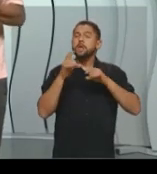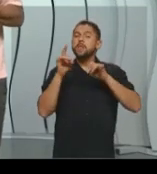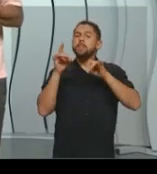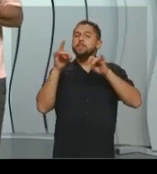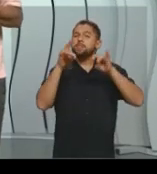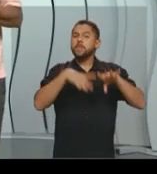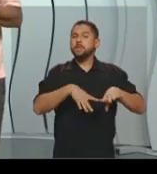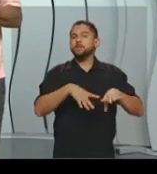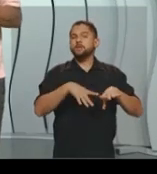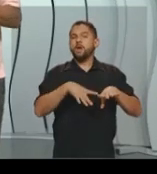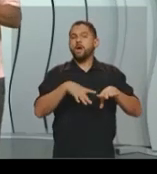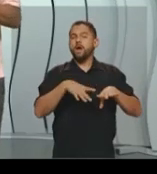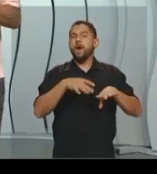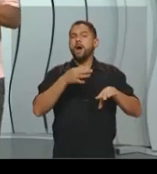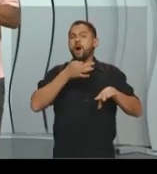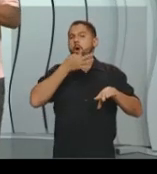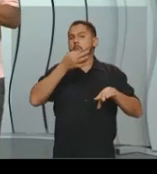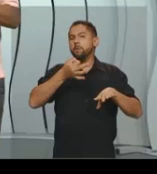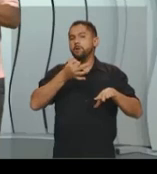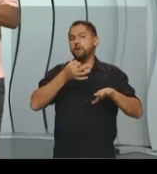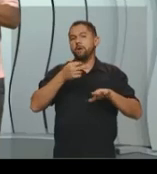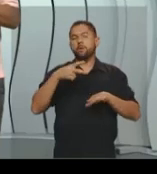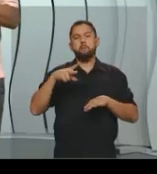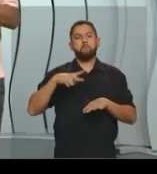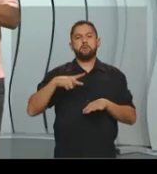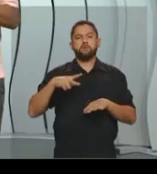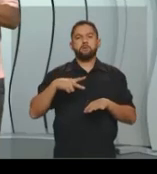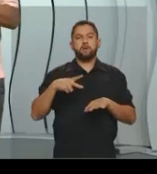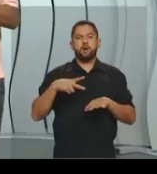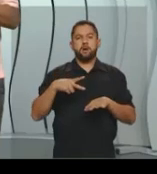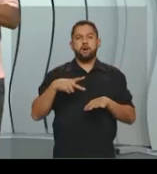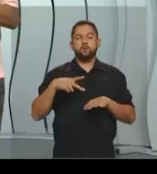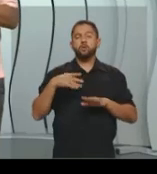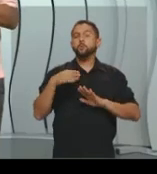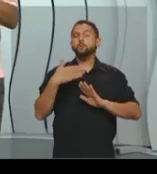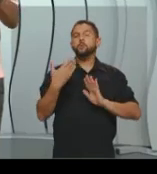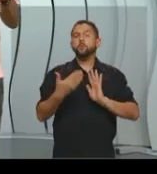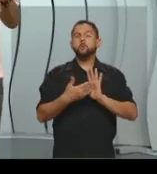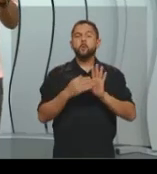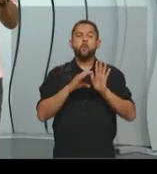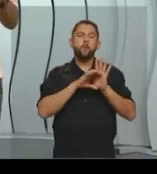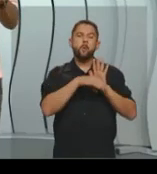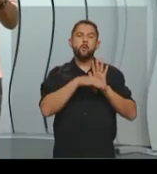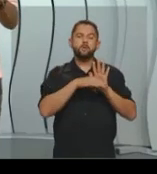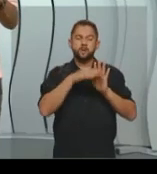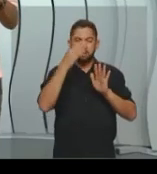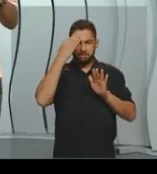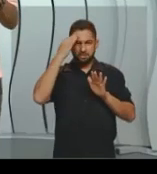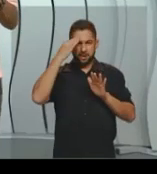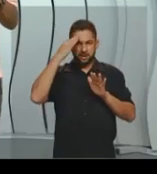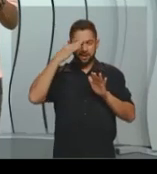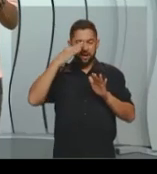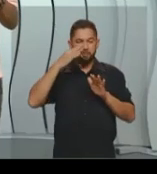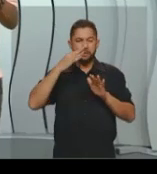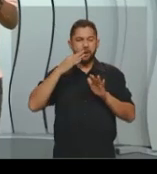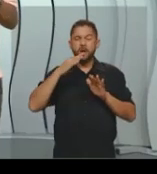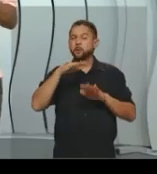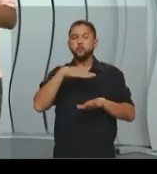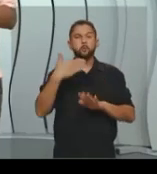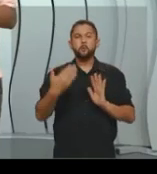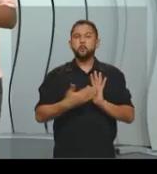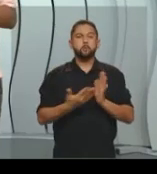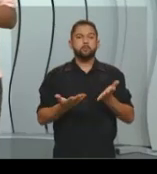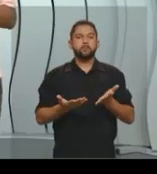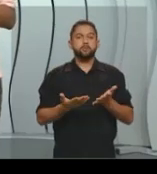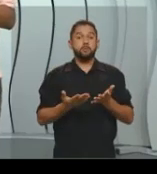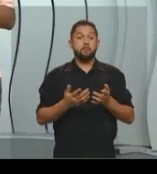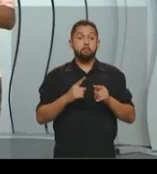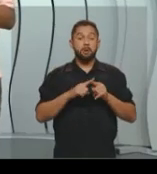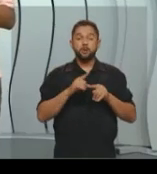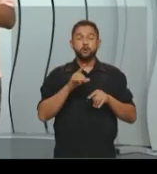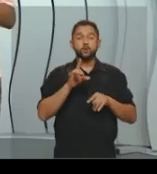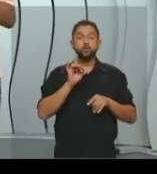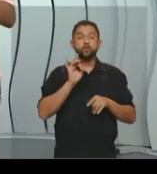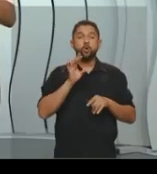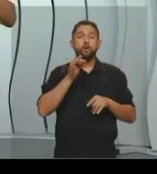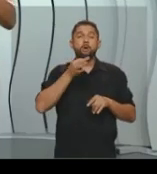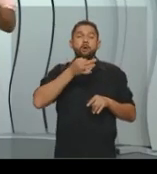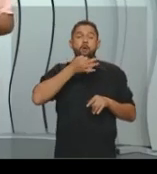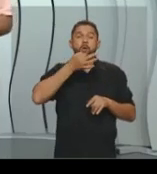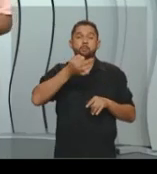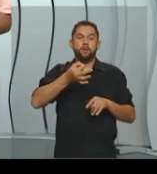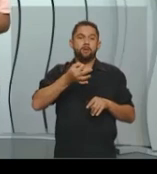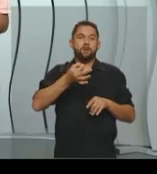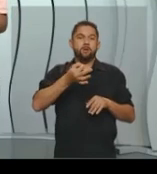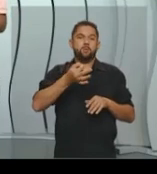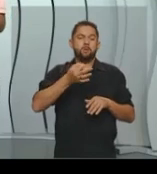particulares, subjetivas, dos conceitos que nós achamos que são universais, mas não passam de opiniões que a